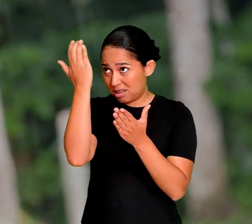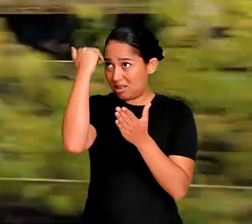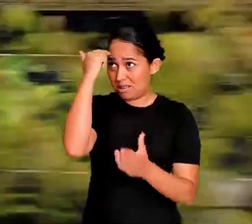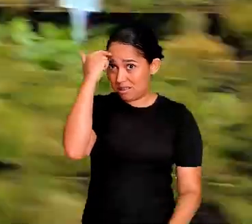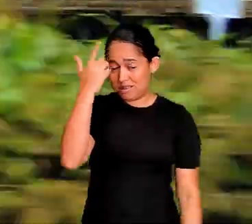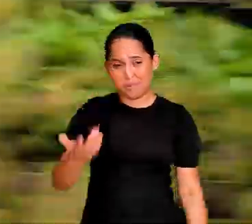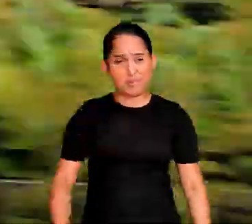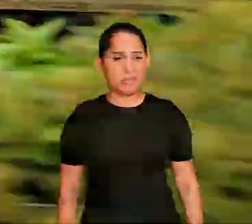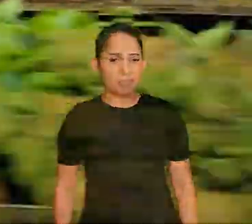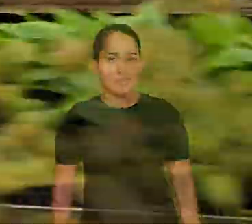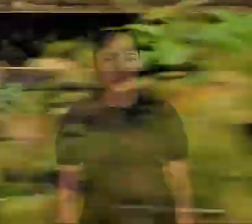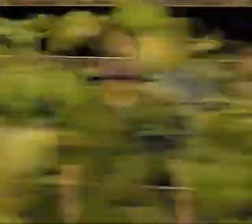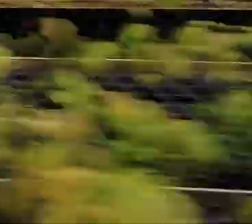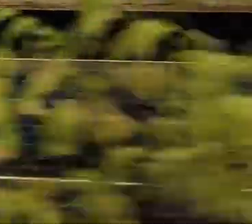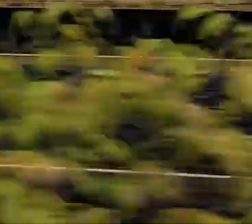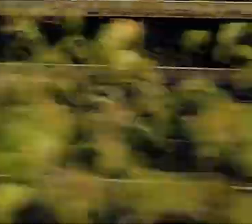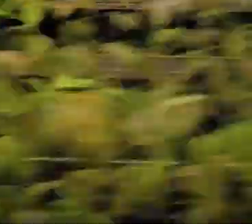mente.